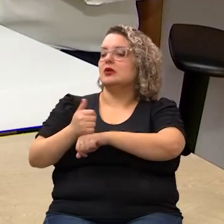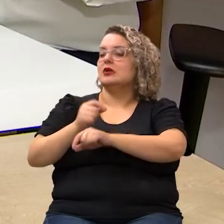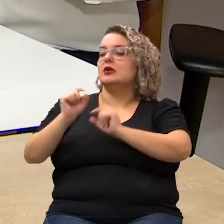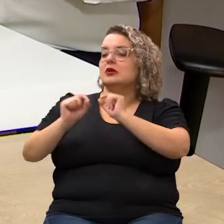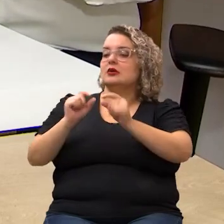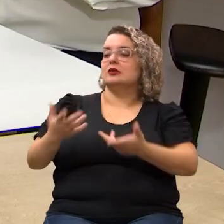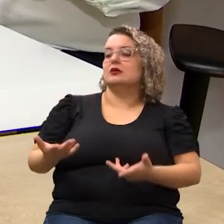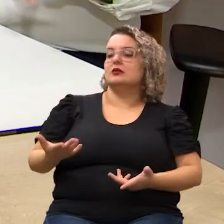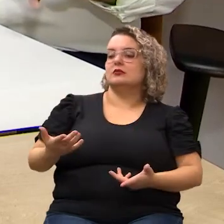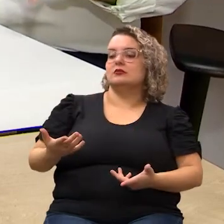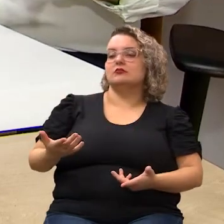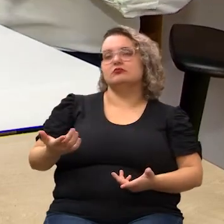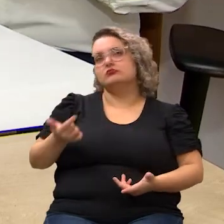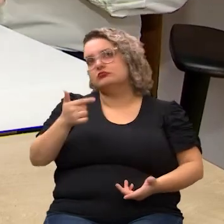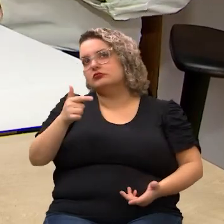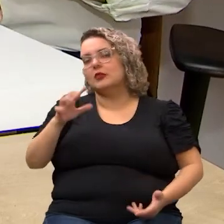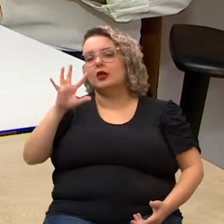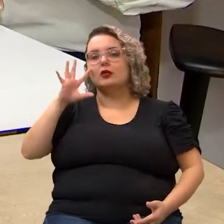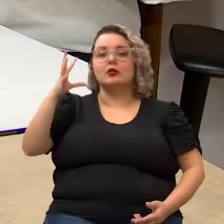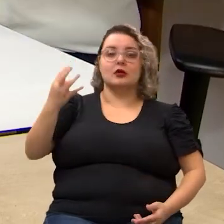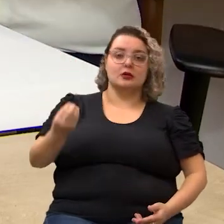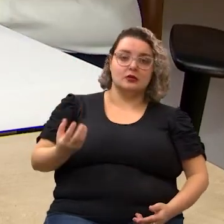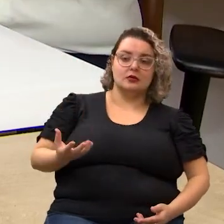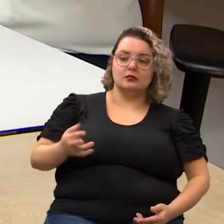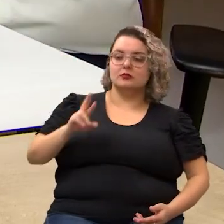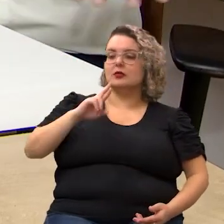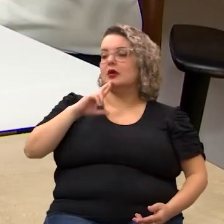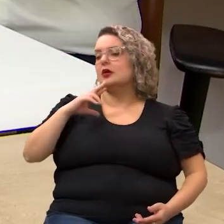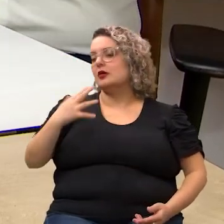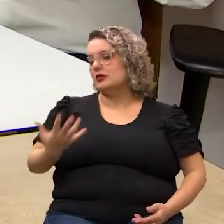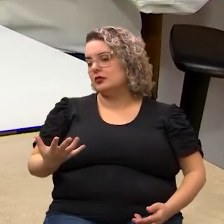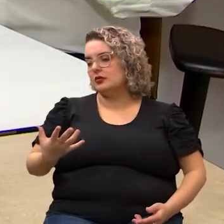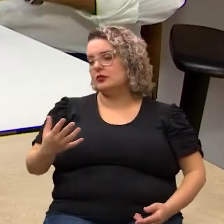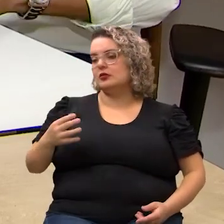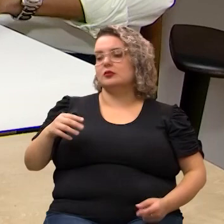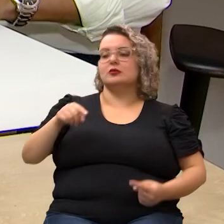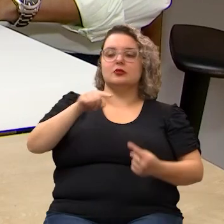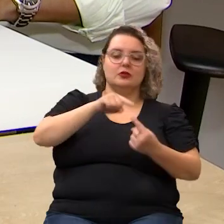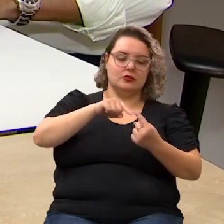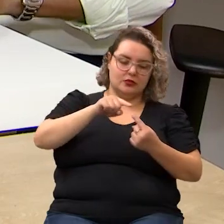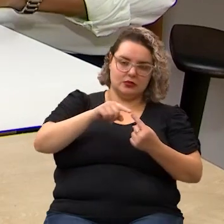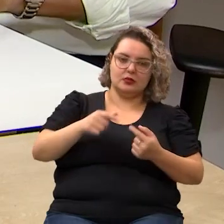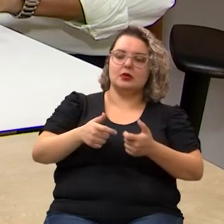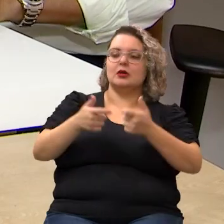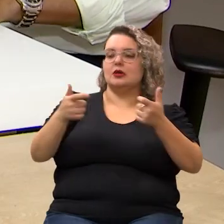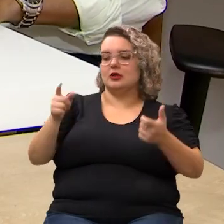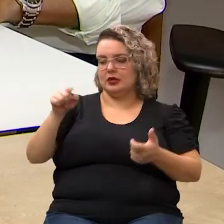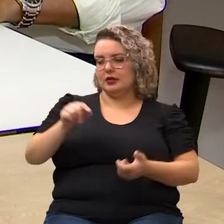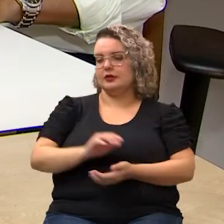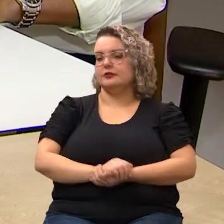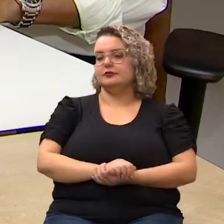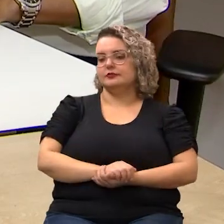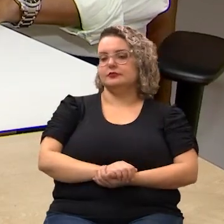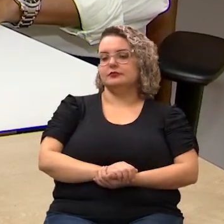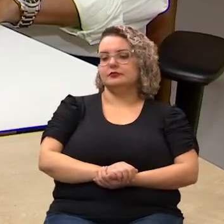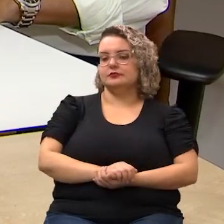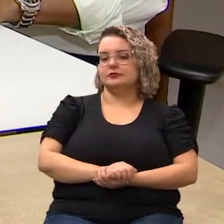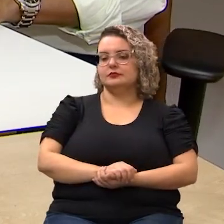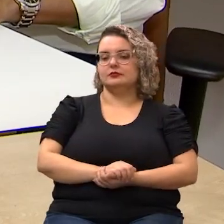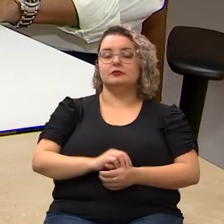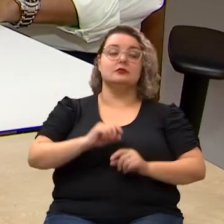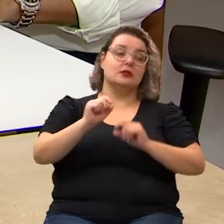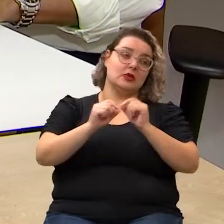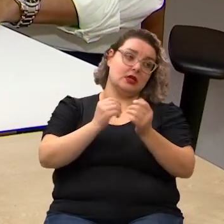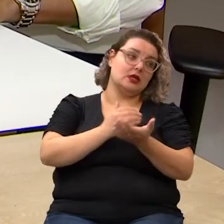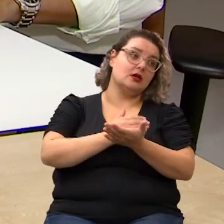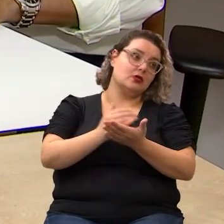isso amadoramente em relação a resultado, atingimentos de objetivo é muito grande. Até para